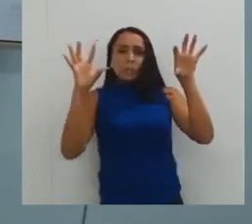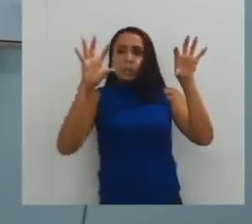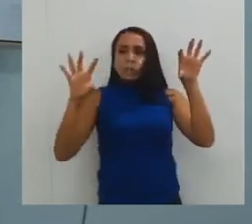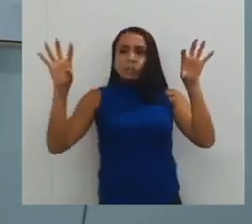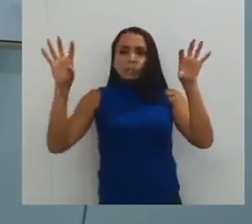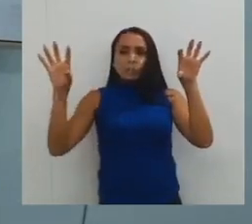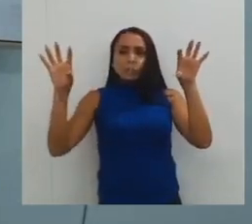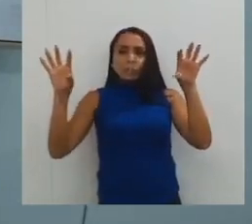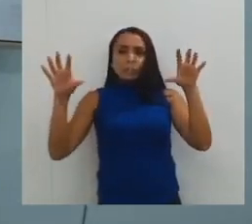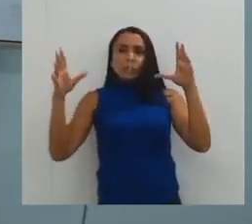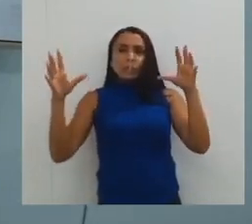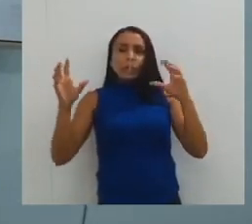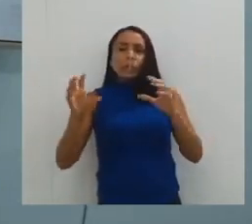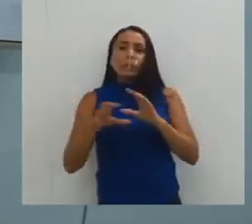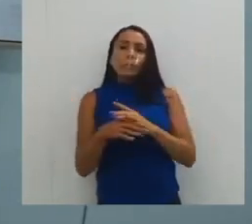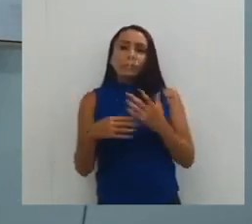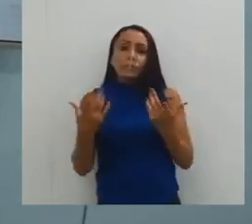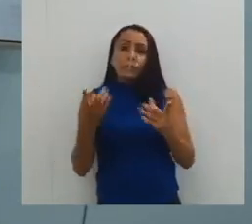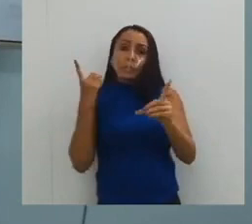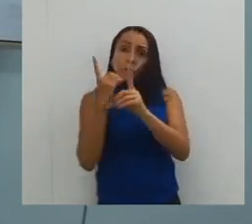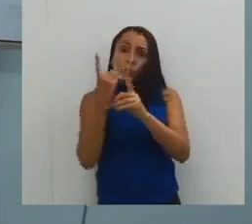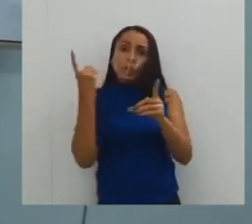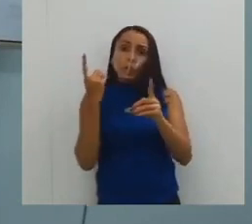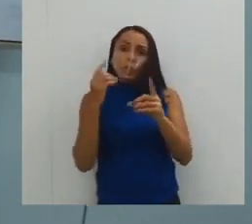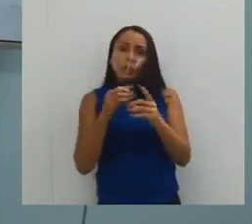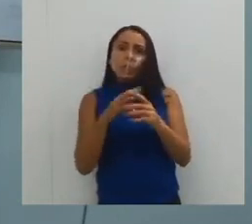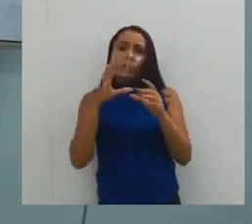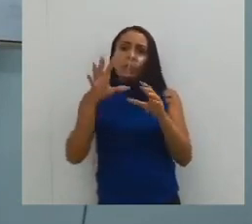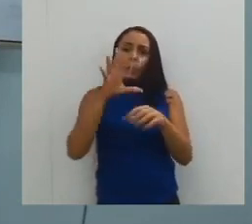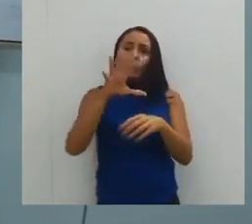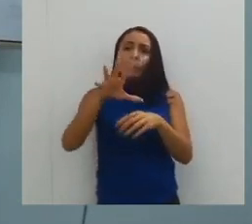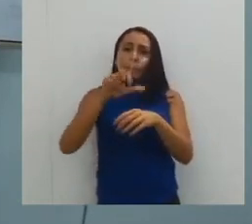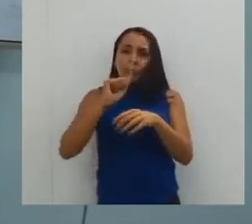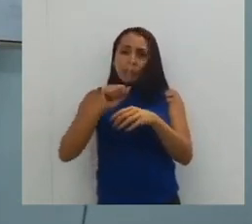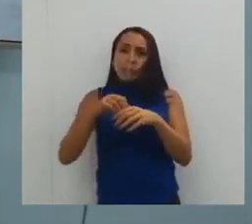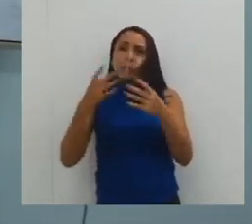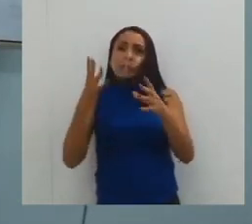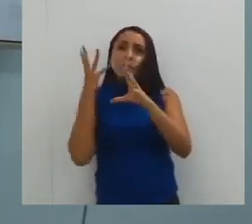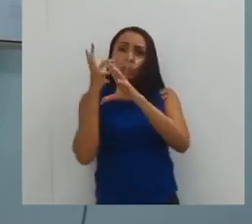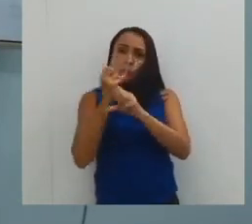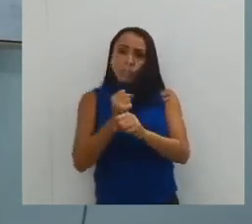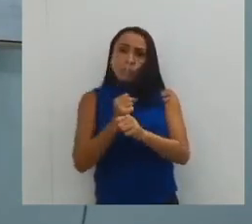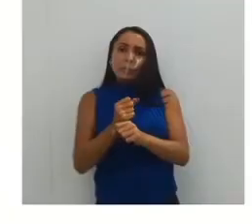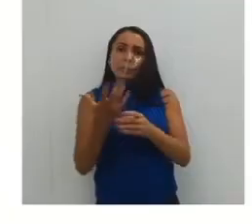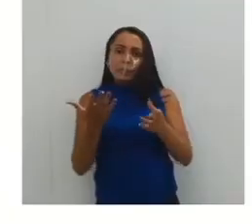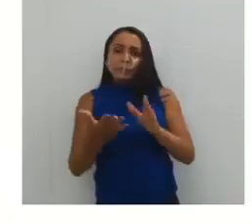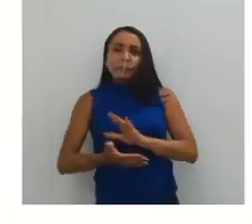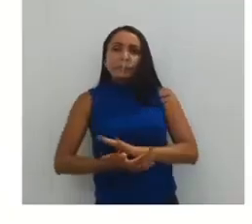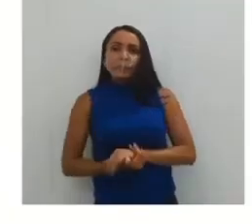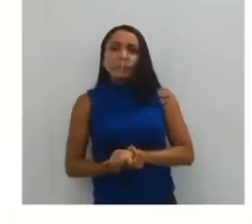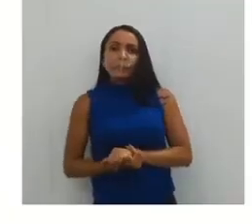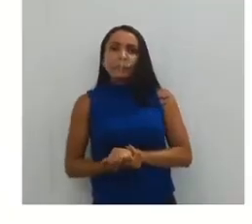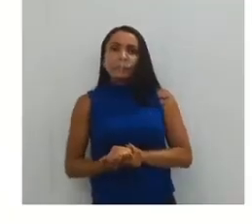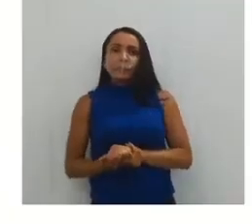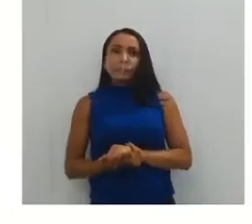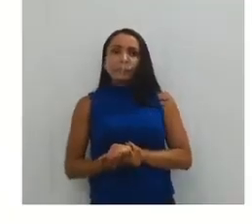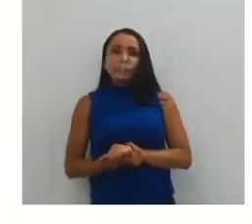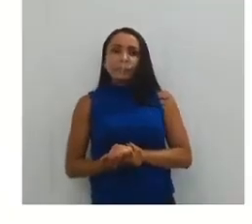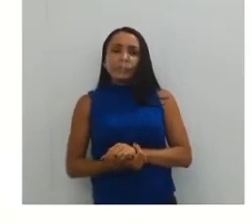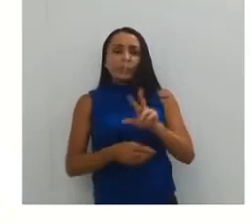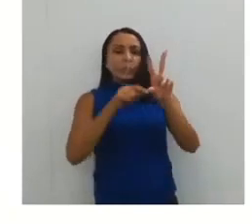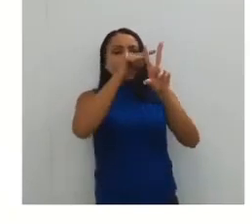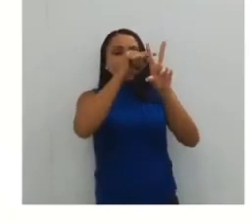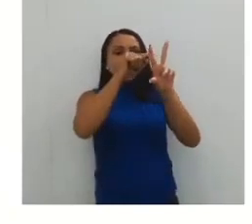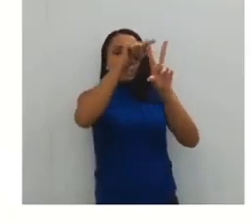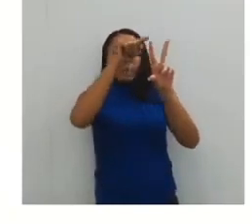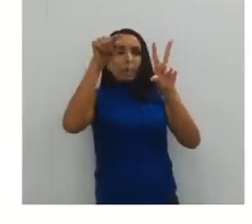se bate o meio. Se bateu, a gente pega as pontas somando. Que viagem é essa? Veja aí. Então, ó, tira a raiz